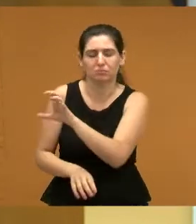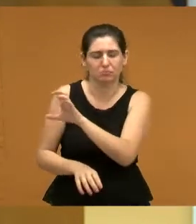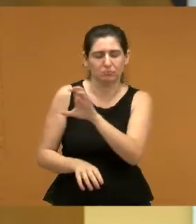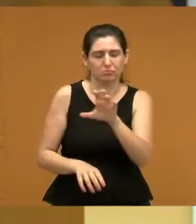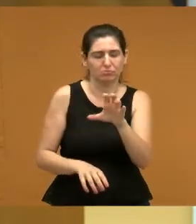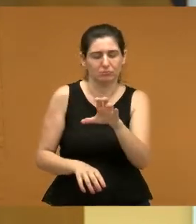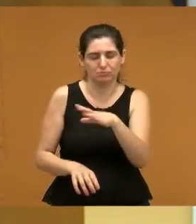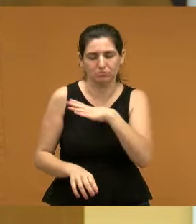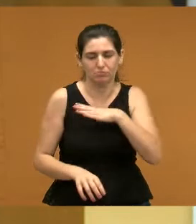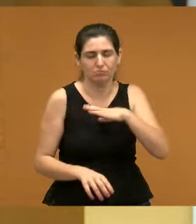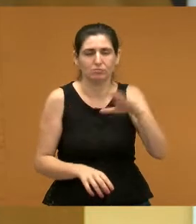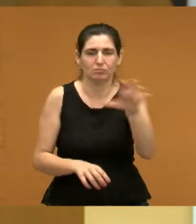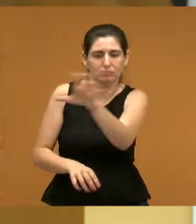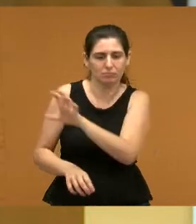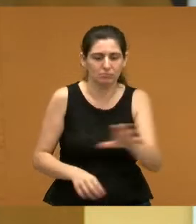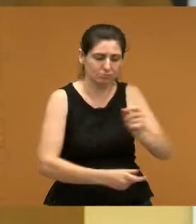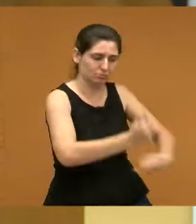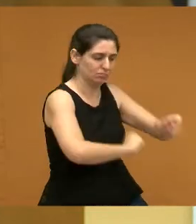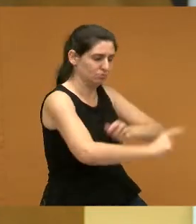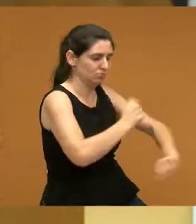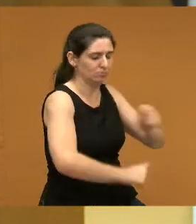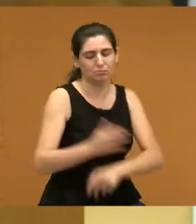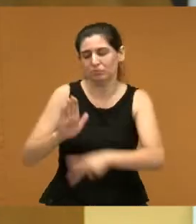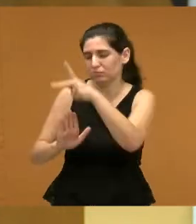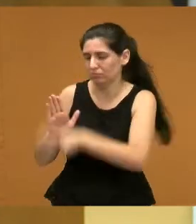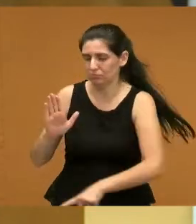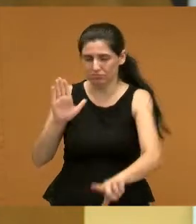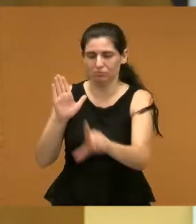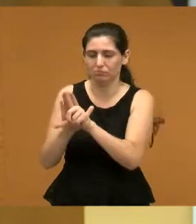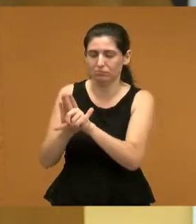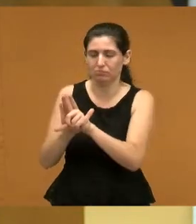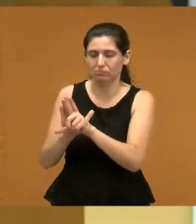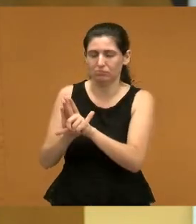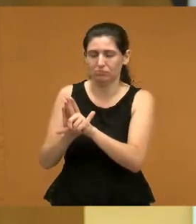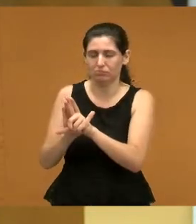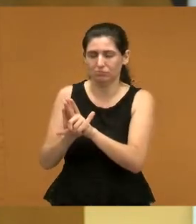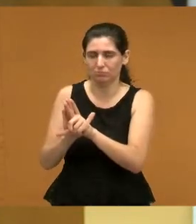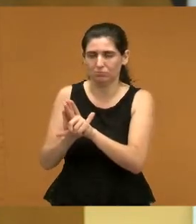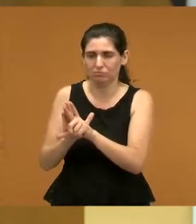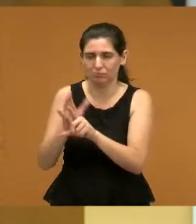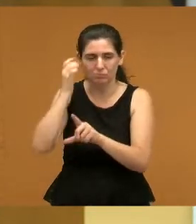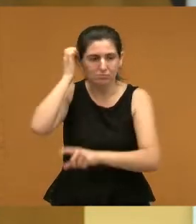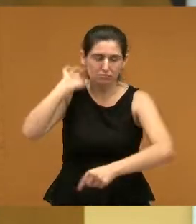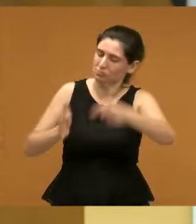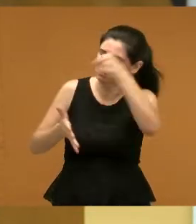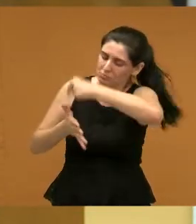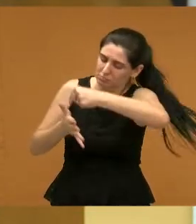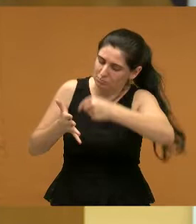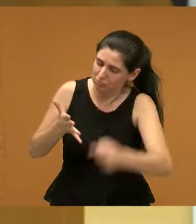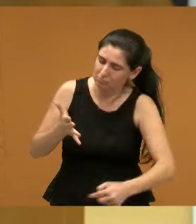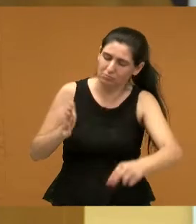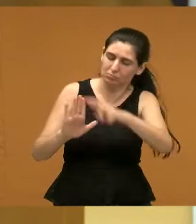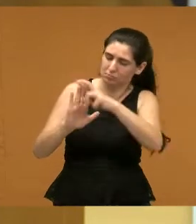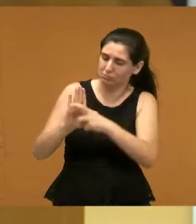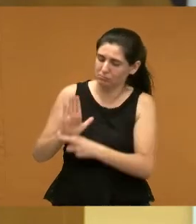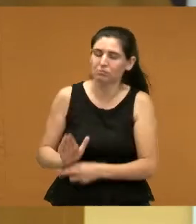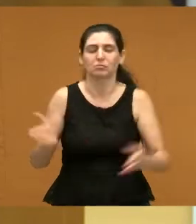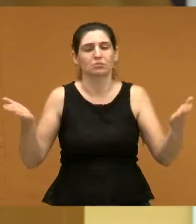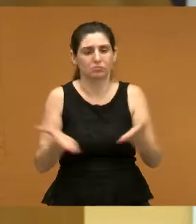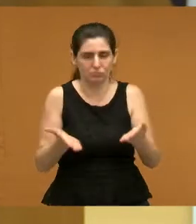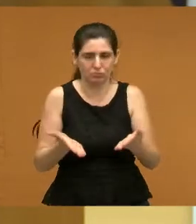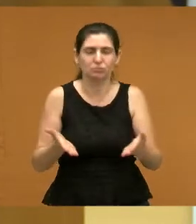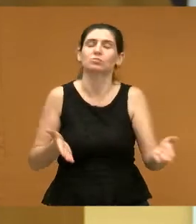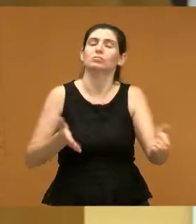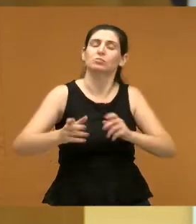Contabilidade. Destaca-se que o presente projeto de lei é mais uma ação no conjunto de medidas da atual administração, com